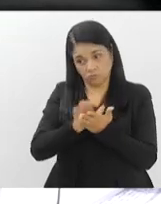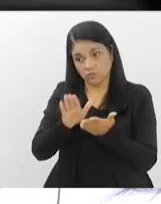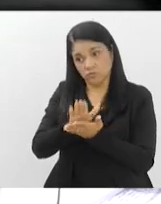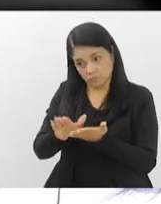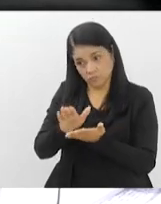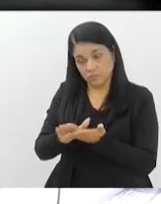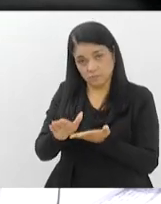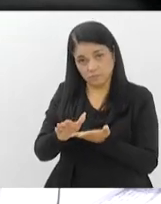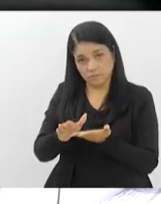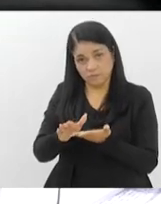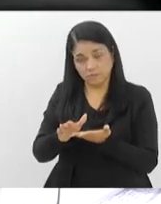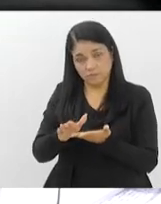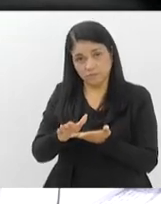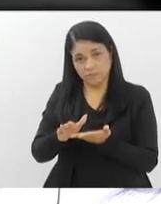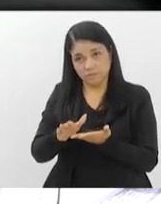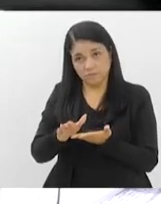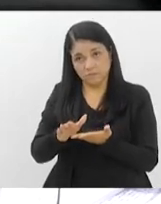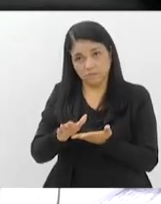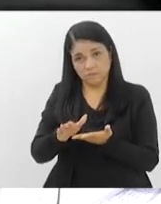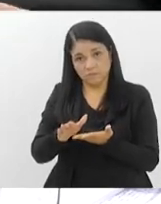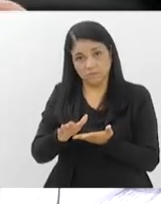aumento de despesa,